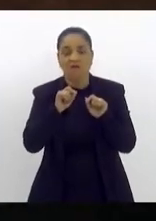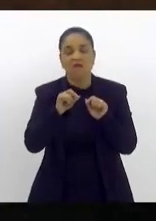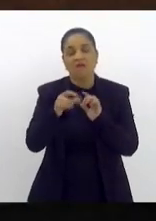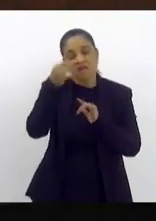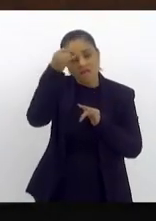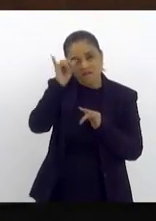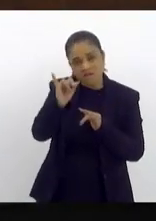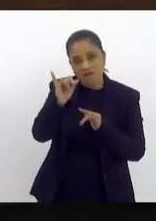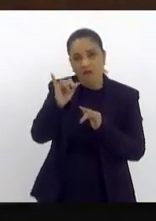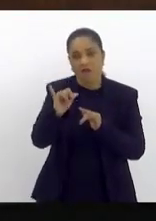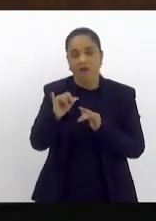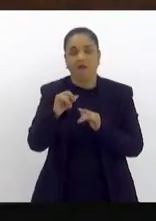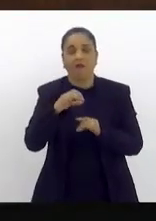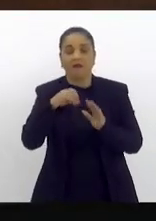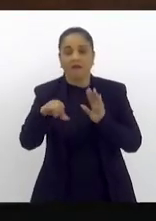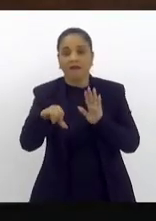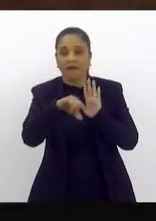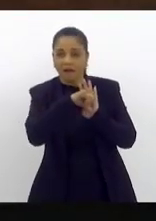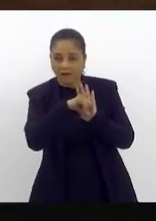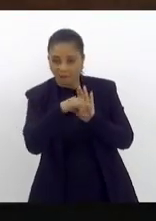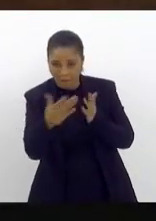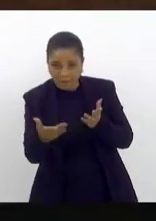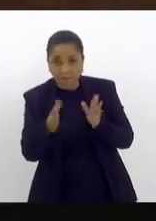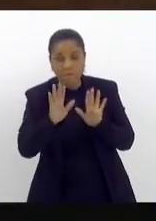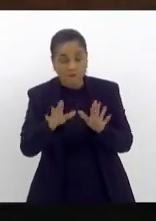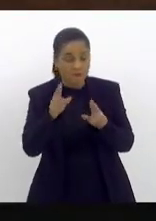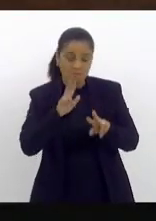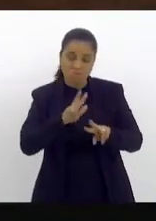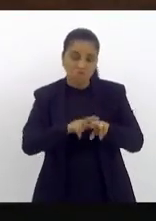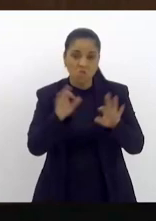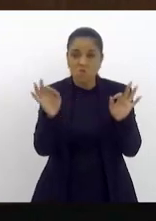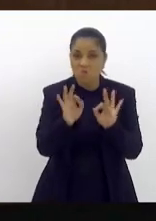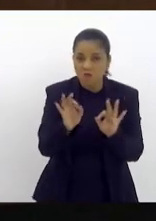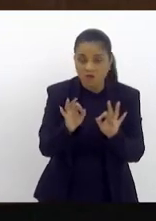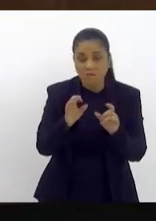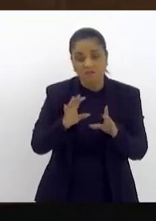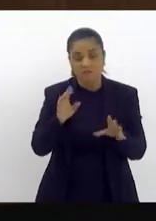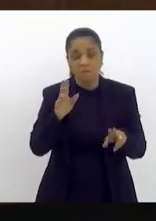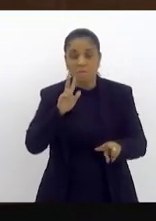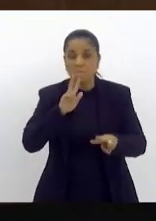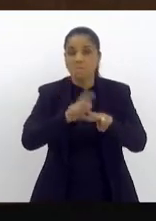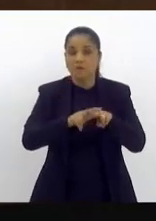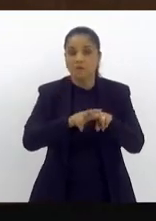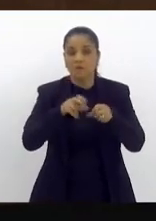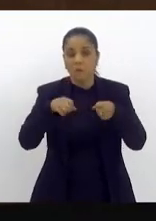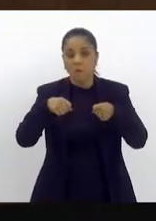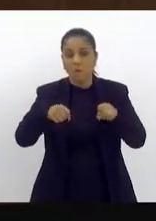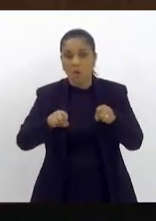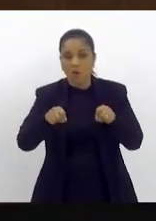prende arma nenhuma, não se prende nenhum criminoso, mas prendendo motos de pessoas que estão ali